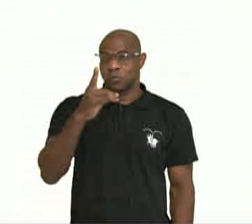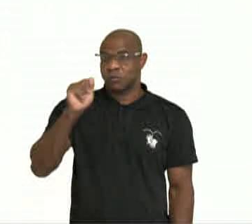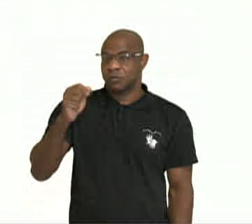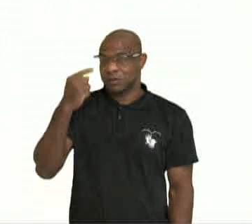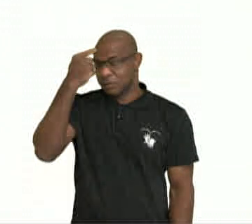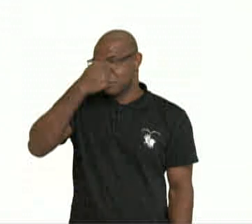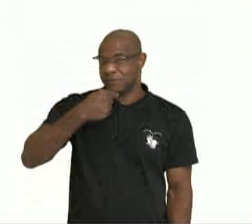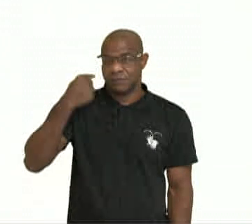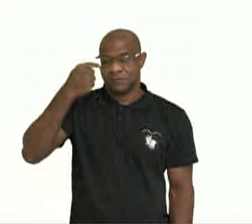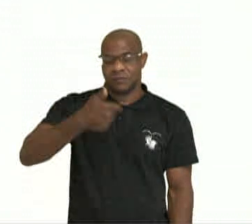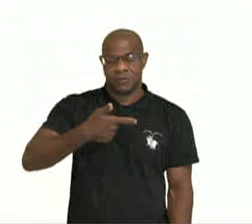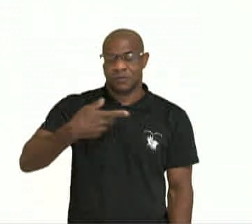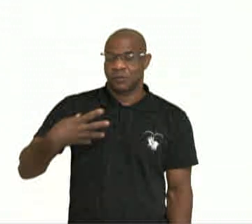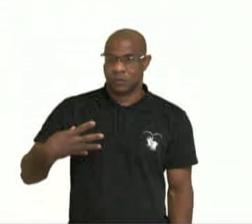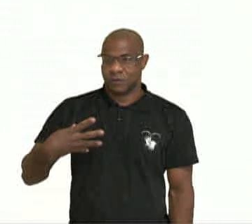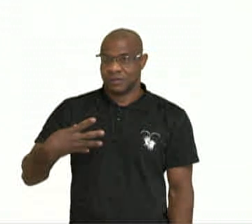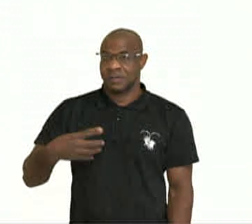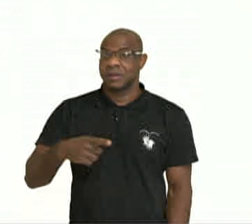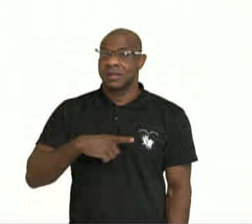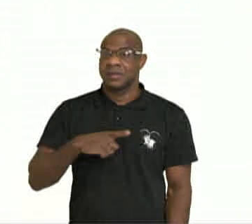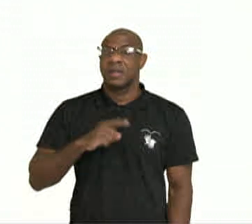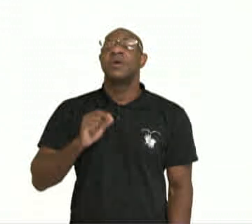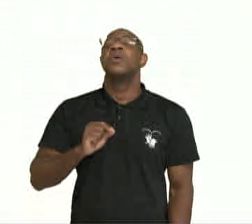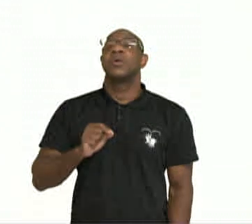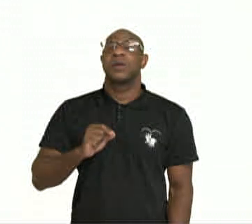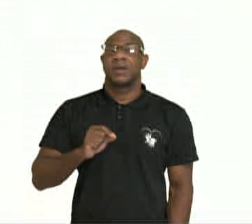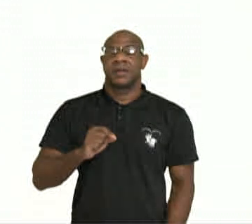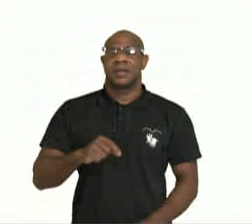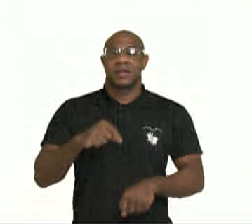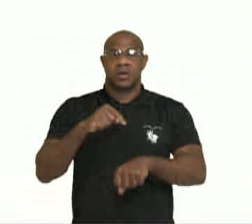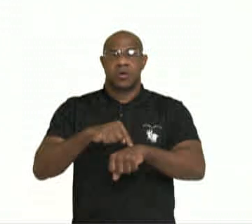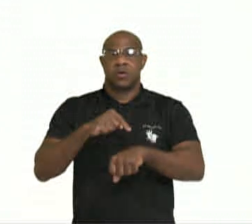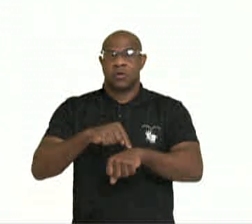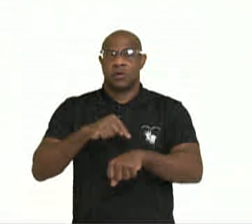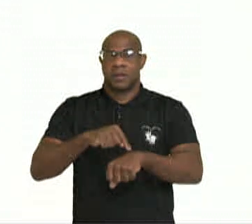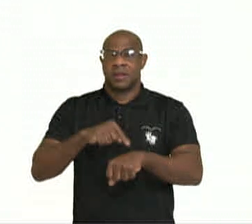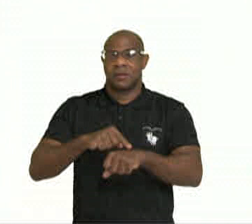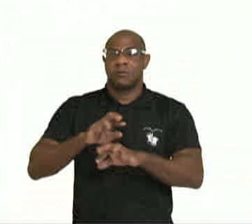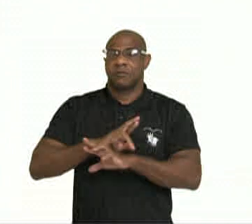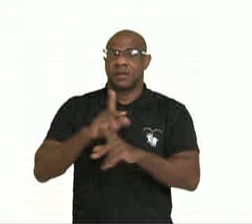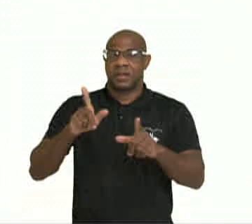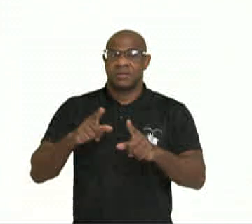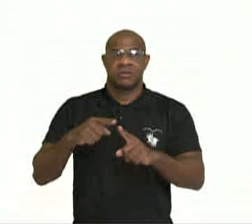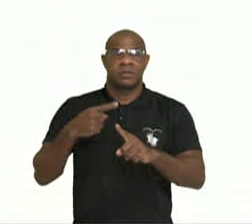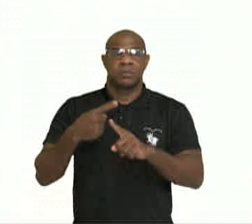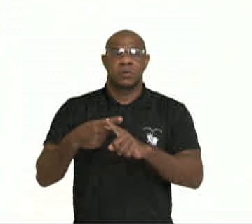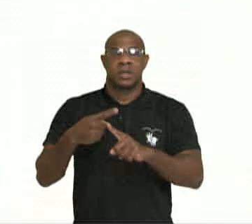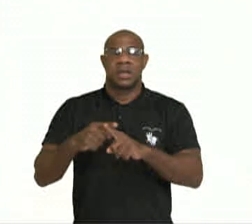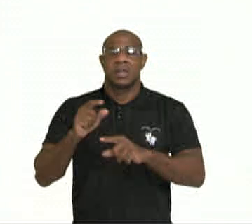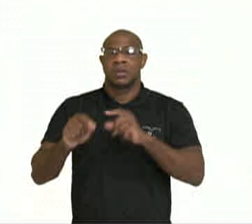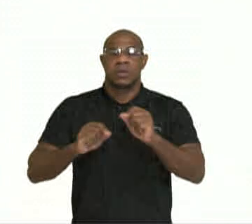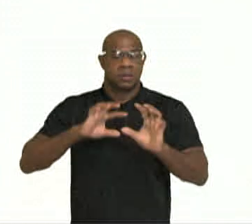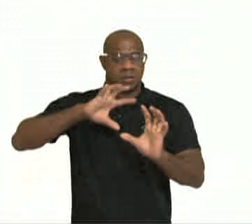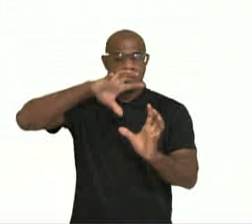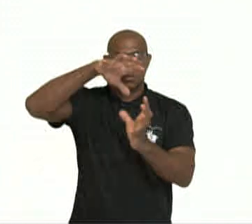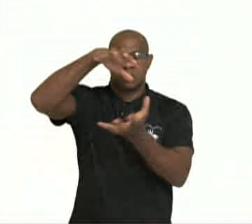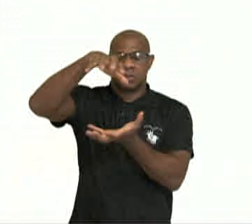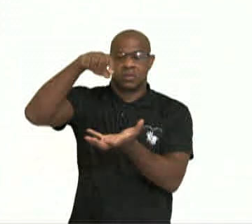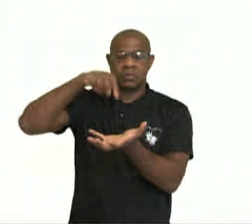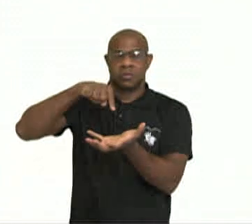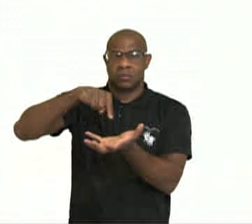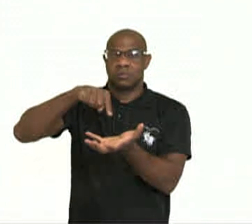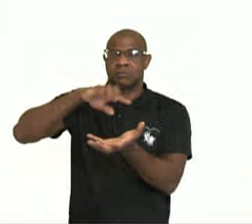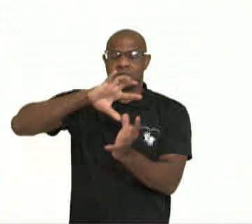aí então os fusos por conta do grau, né? Por conta dele, o planeta ele é esférico,